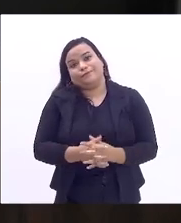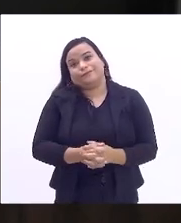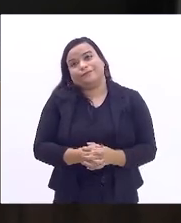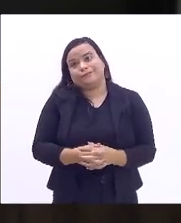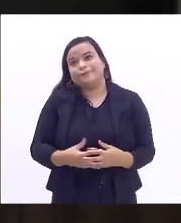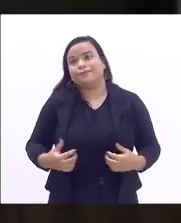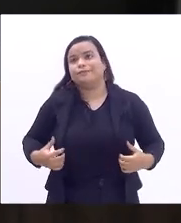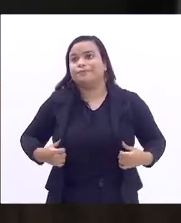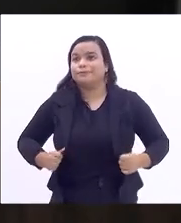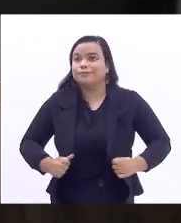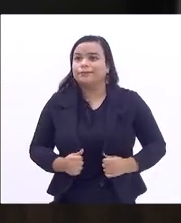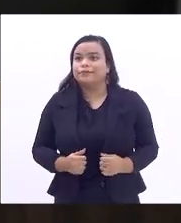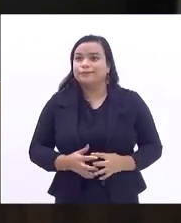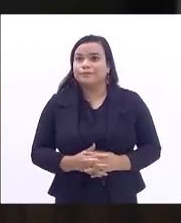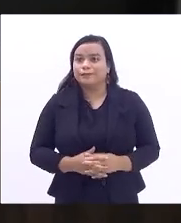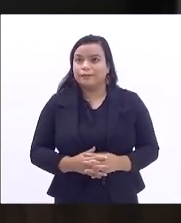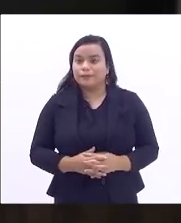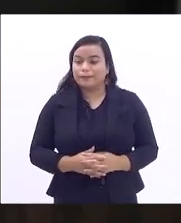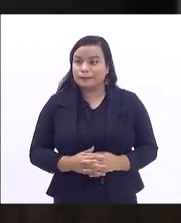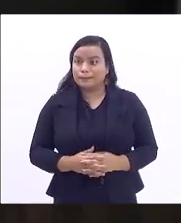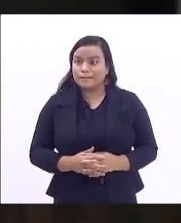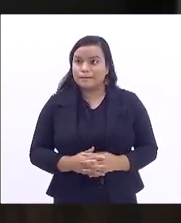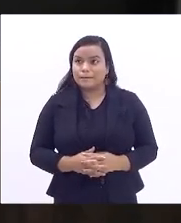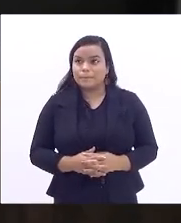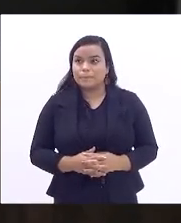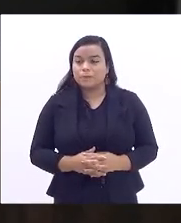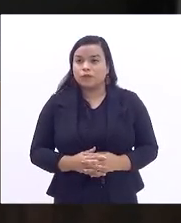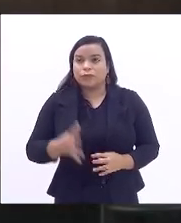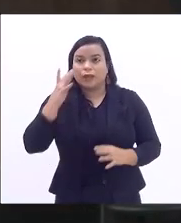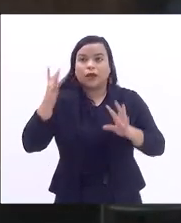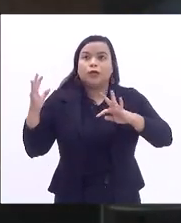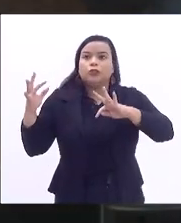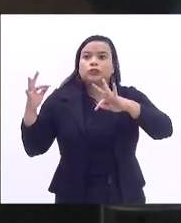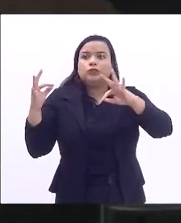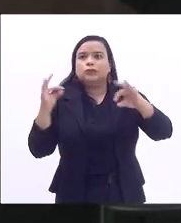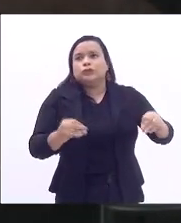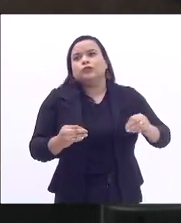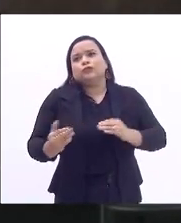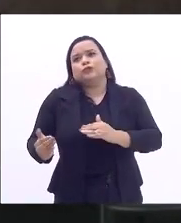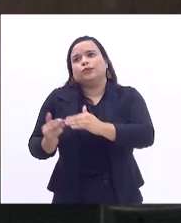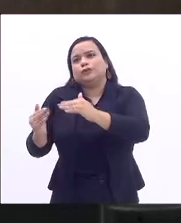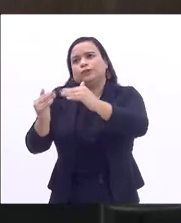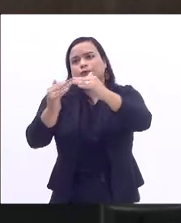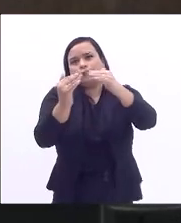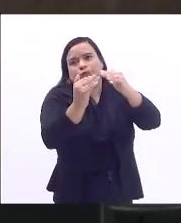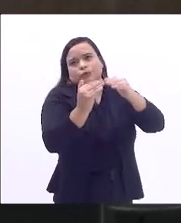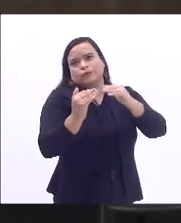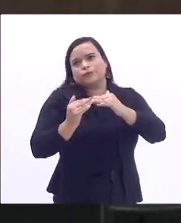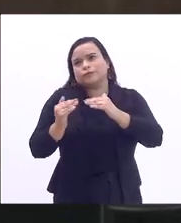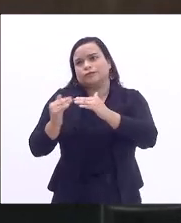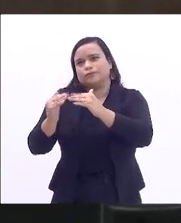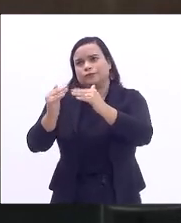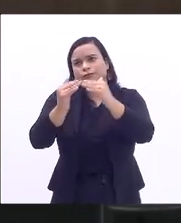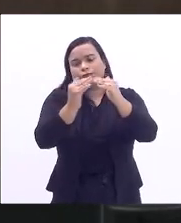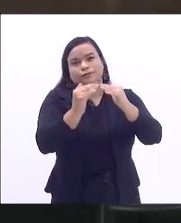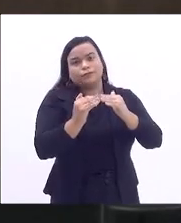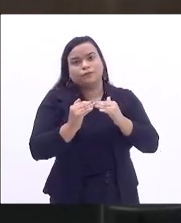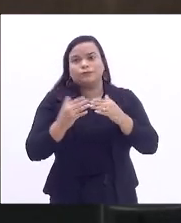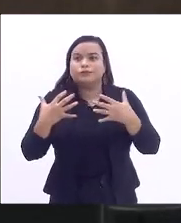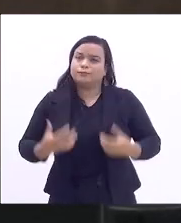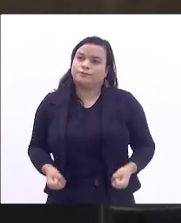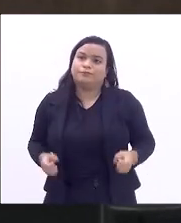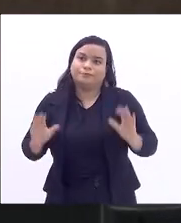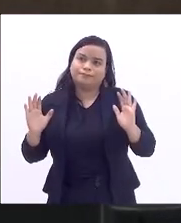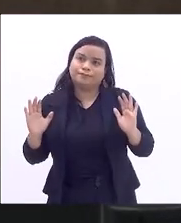tem o corte de todas as partes envolvidas concordo o seu presidente todas as partes que estão